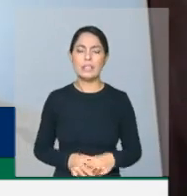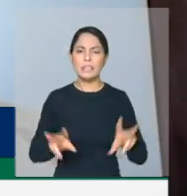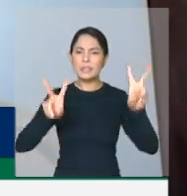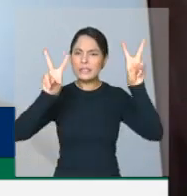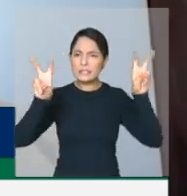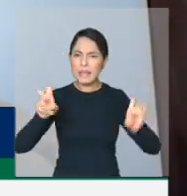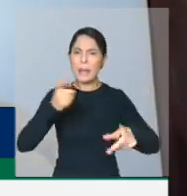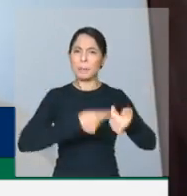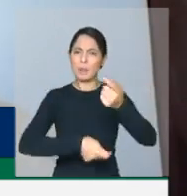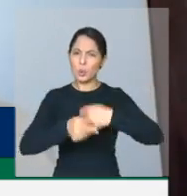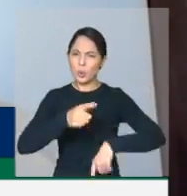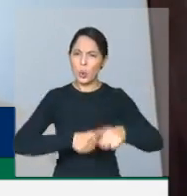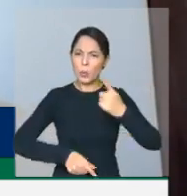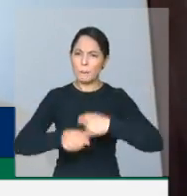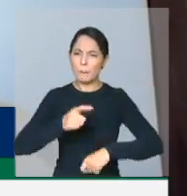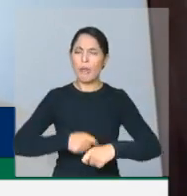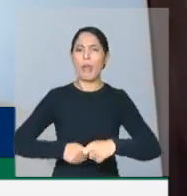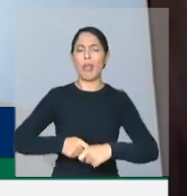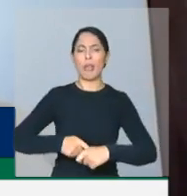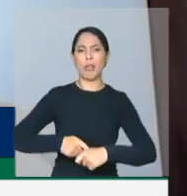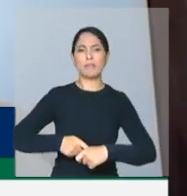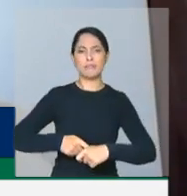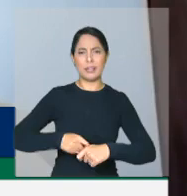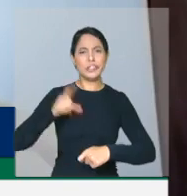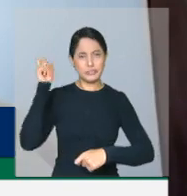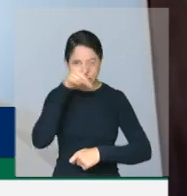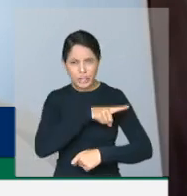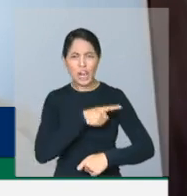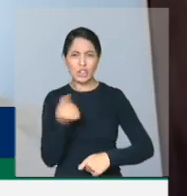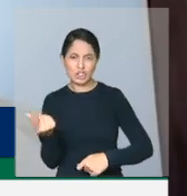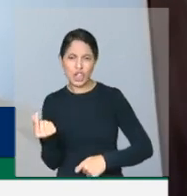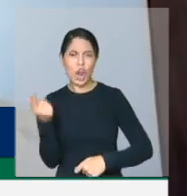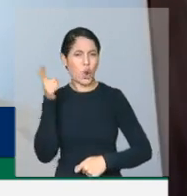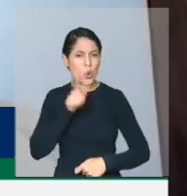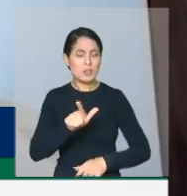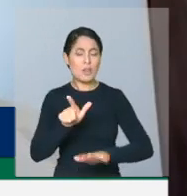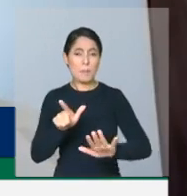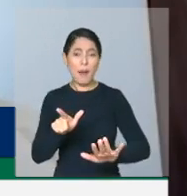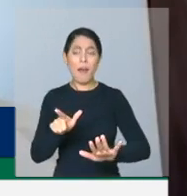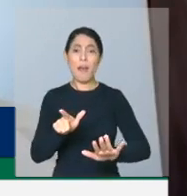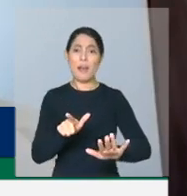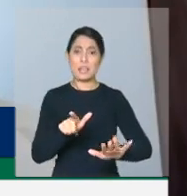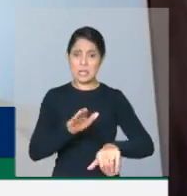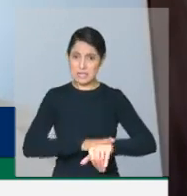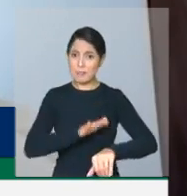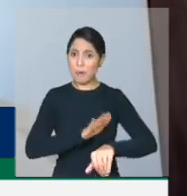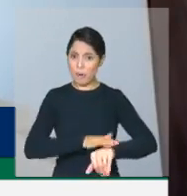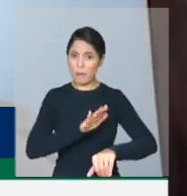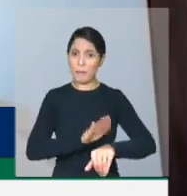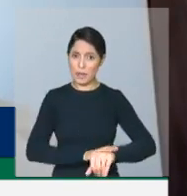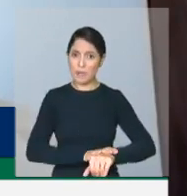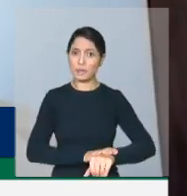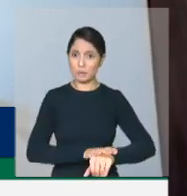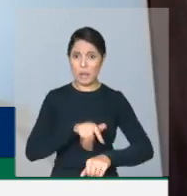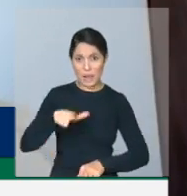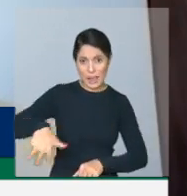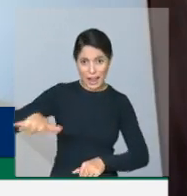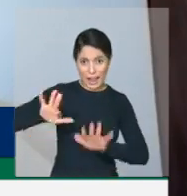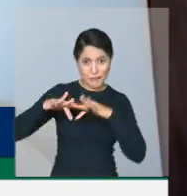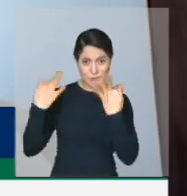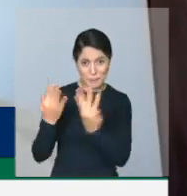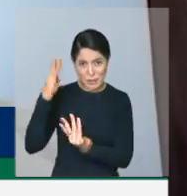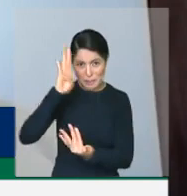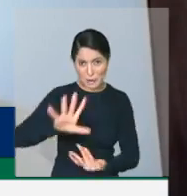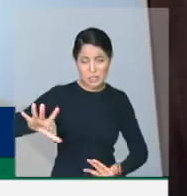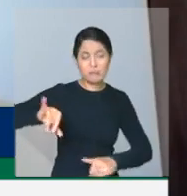atividade econômica decorrente do já mencionado distanciamento social atinge em cheio a renda das famílias